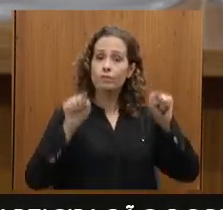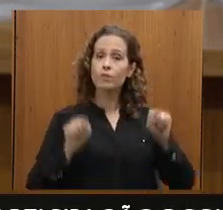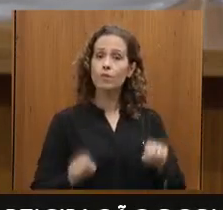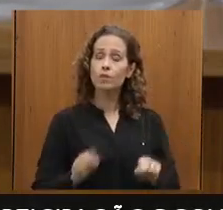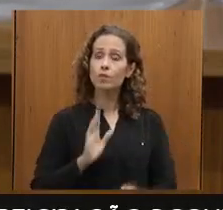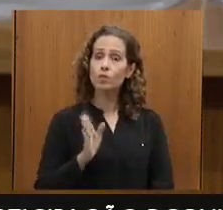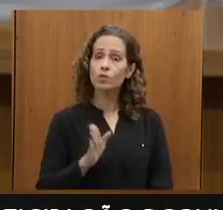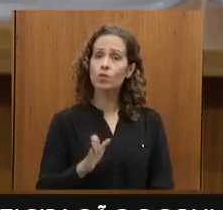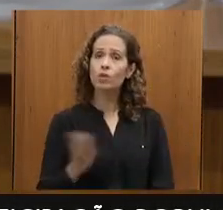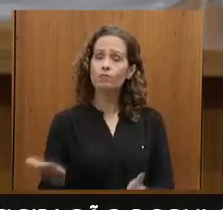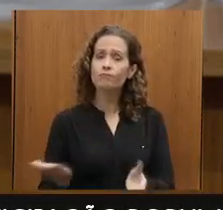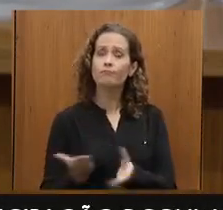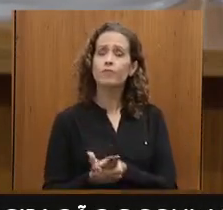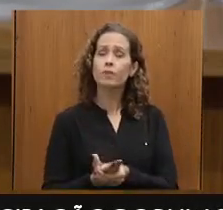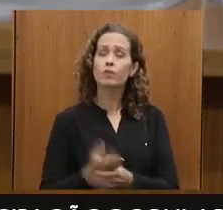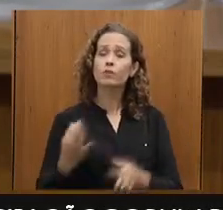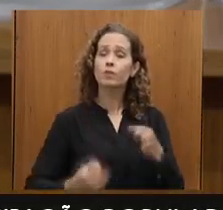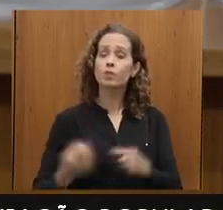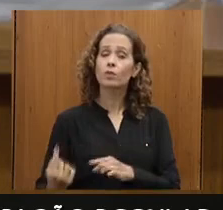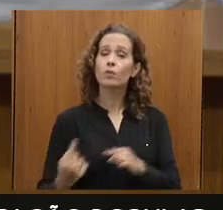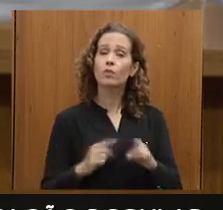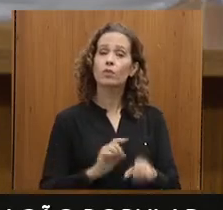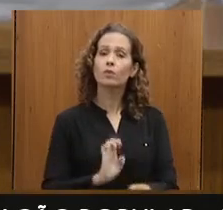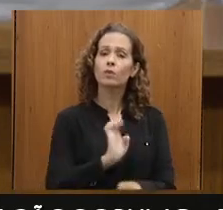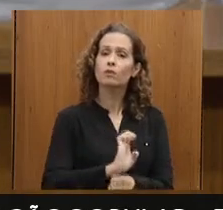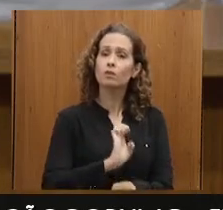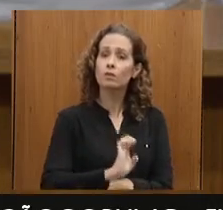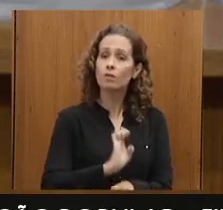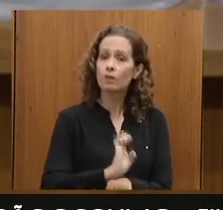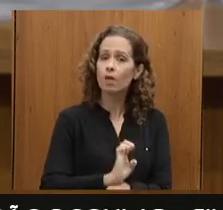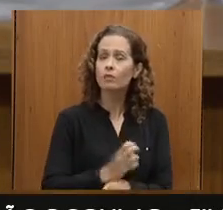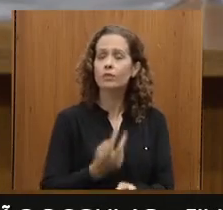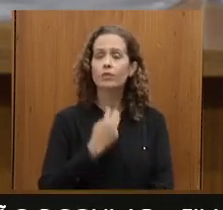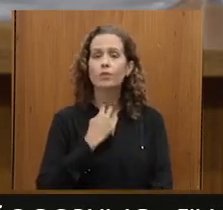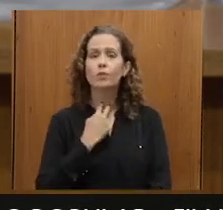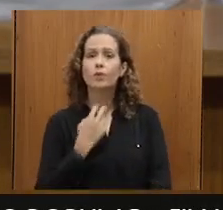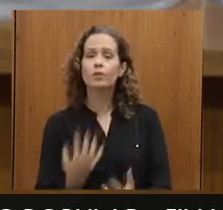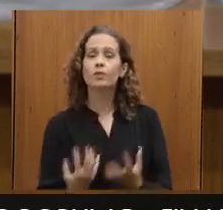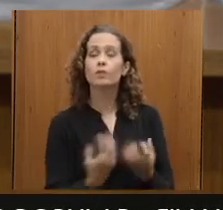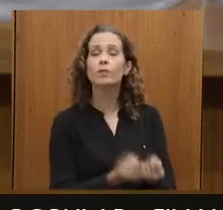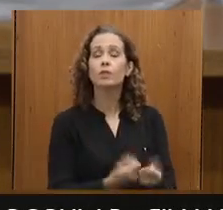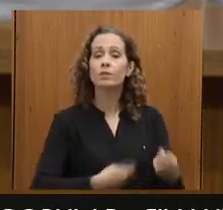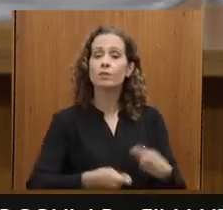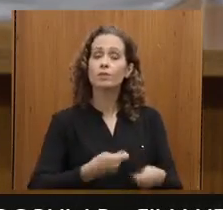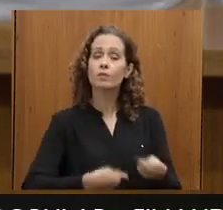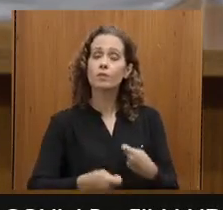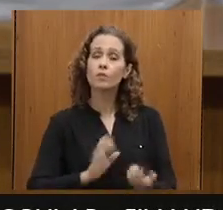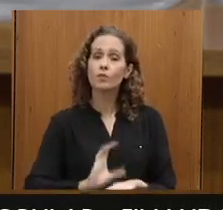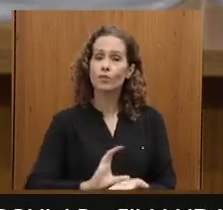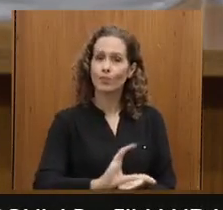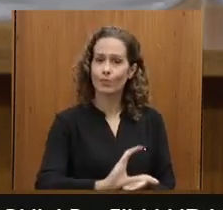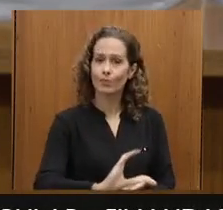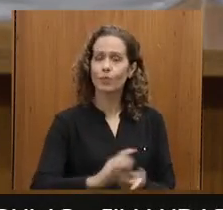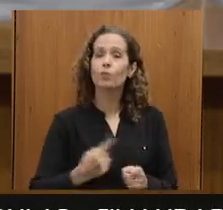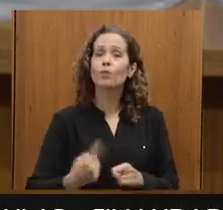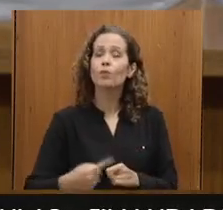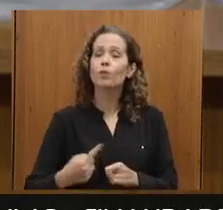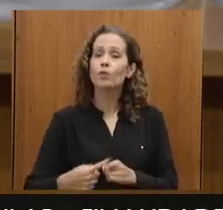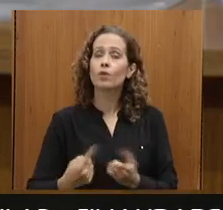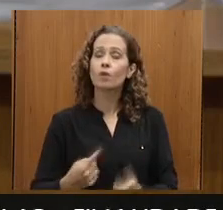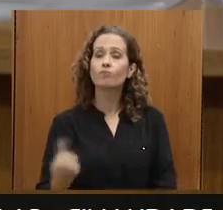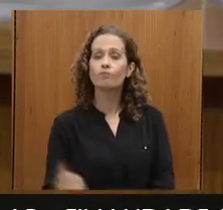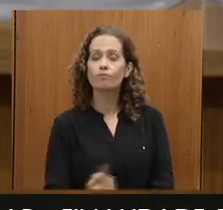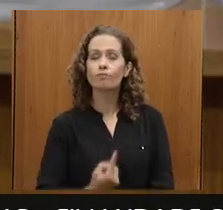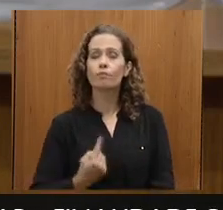a ação judicial contra o Estado, eles não devem receber administrativamente esse recurso, porque a